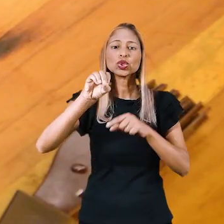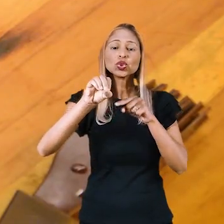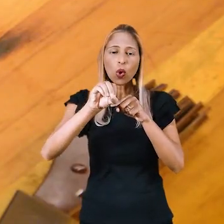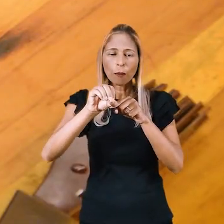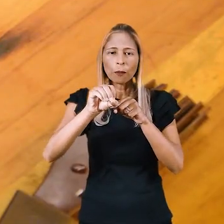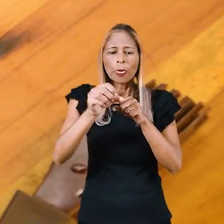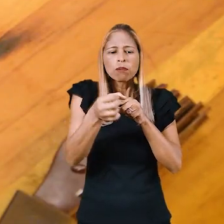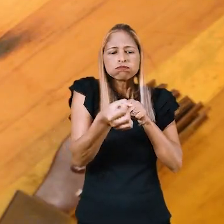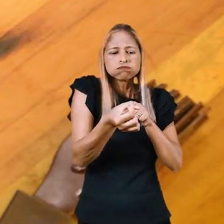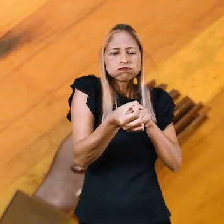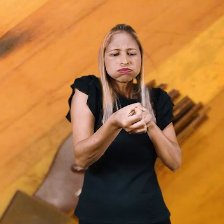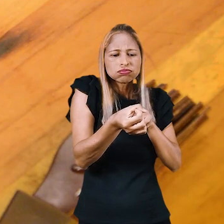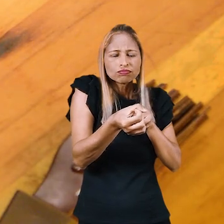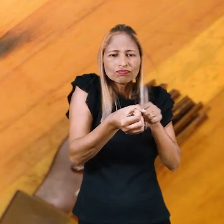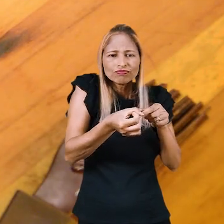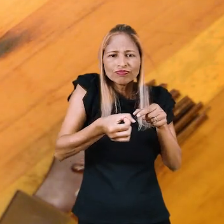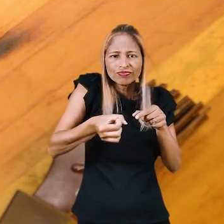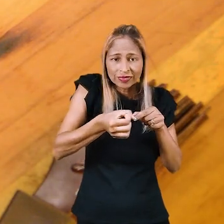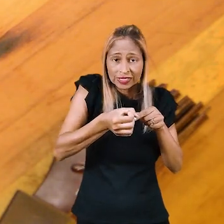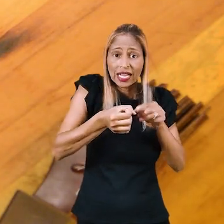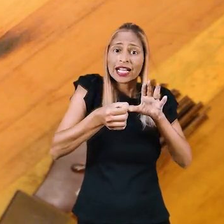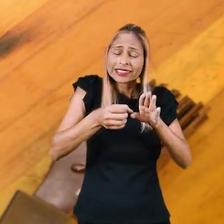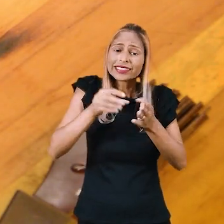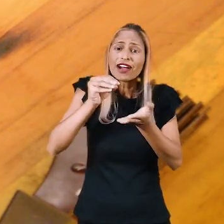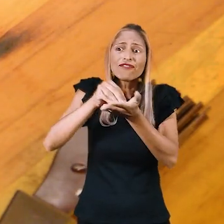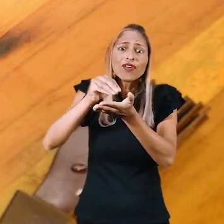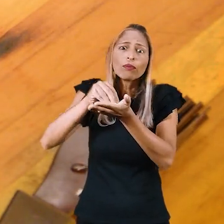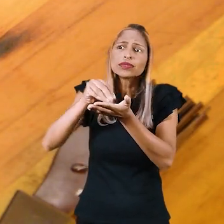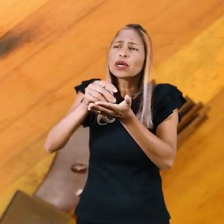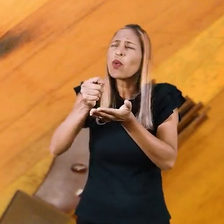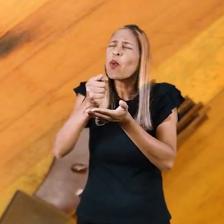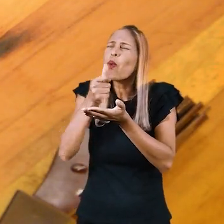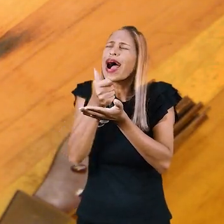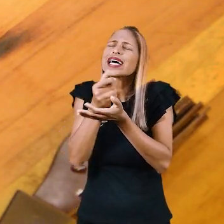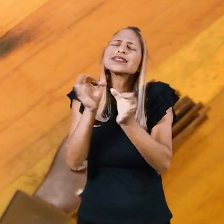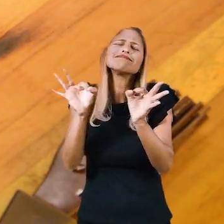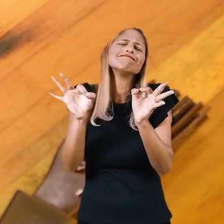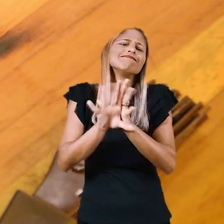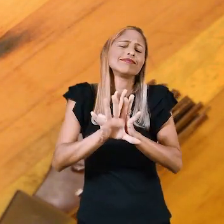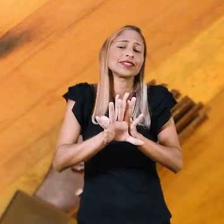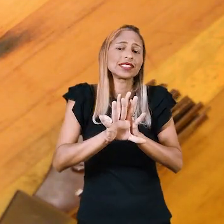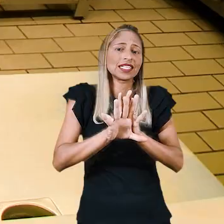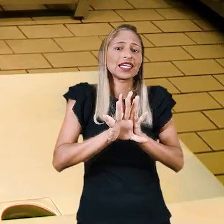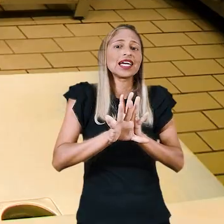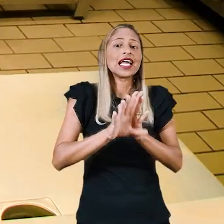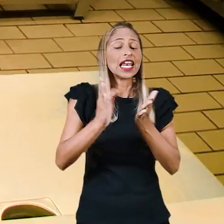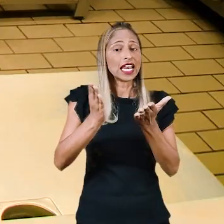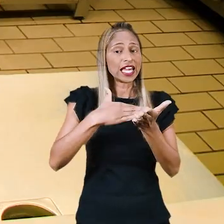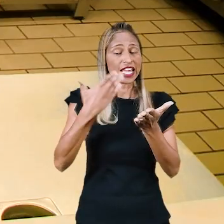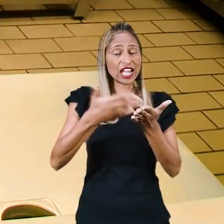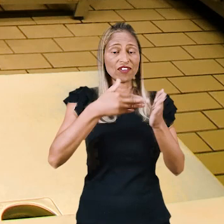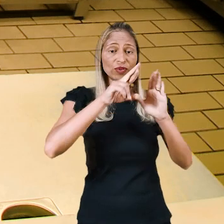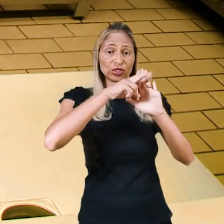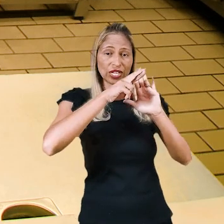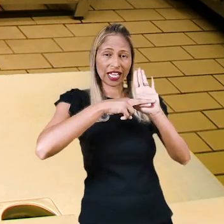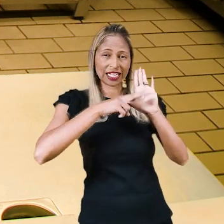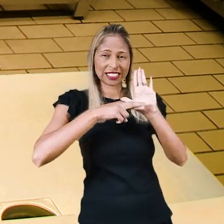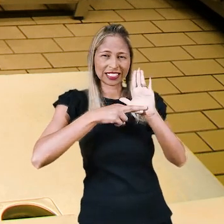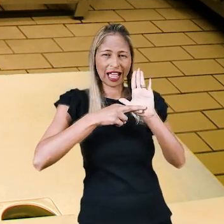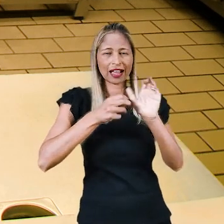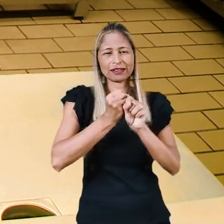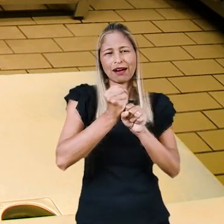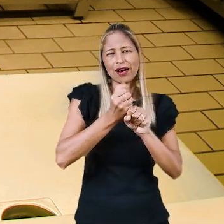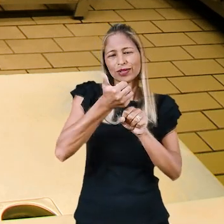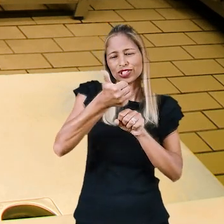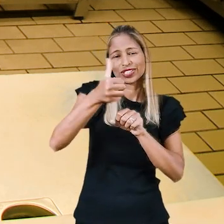O mangarito é um pequeno tubérculo que está praticamente em extinção. Em livros de receitas do